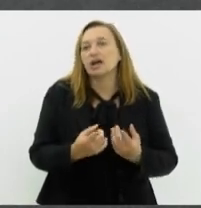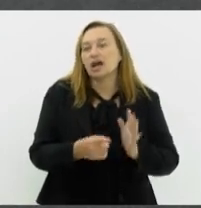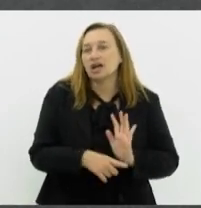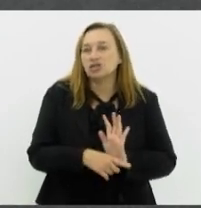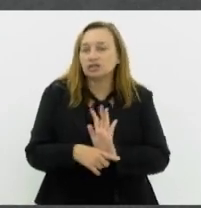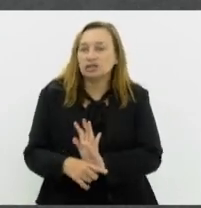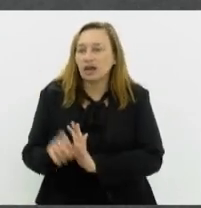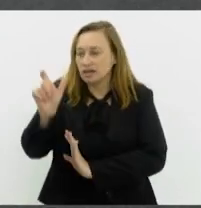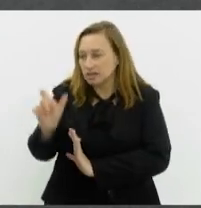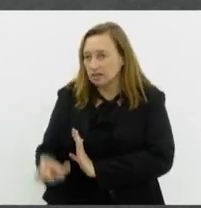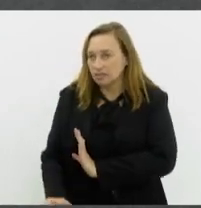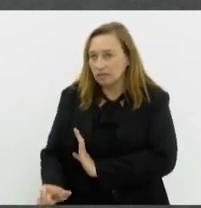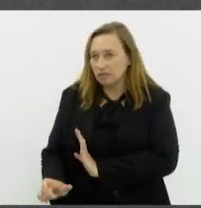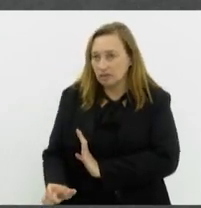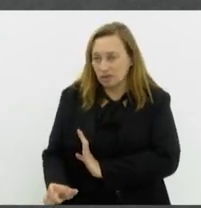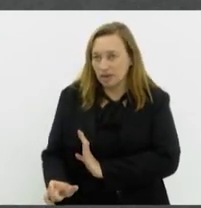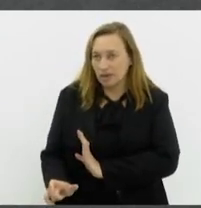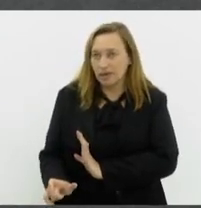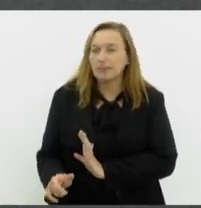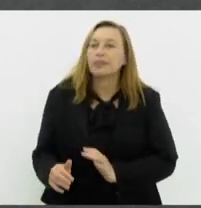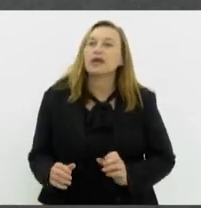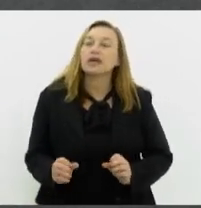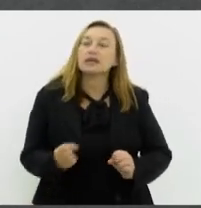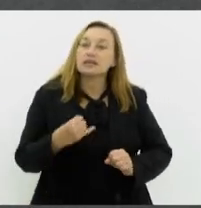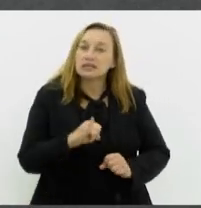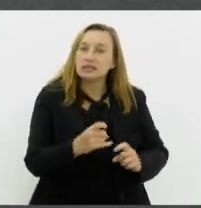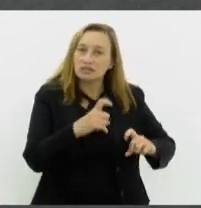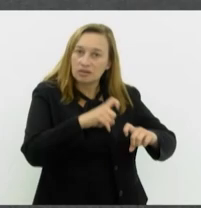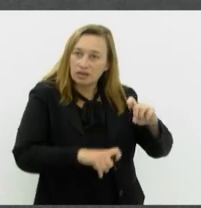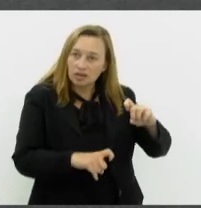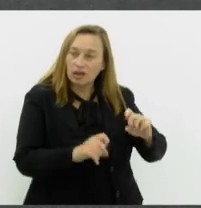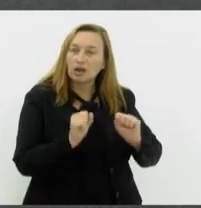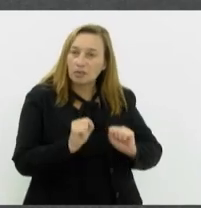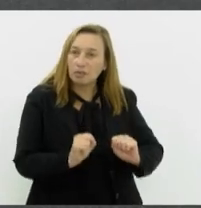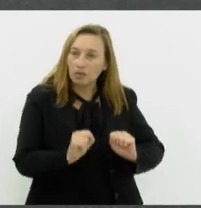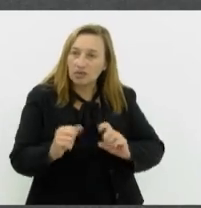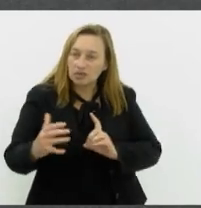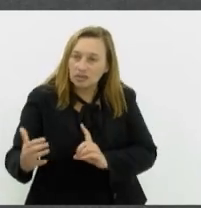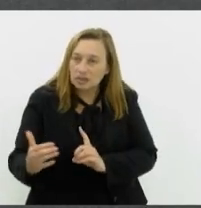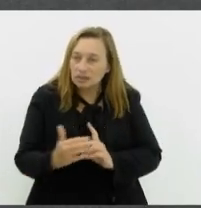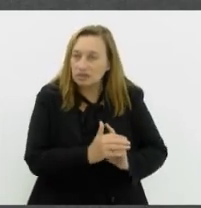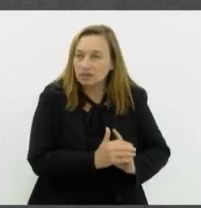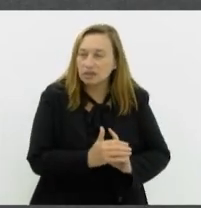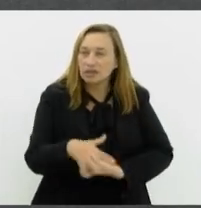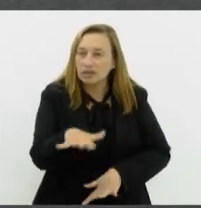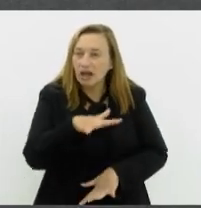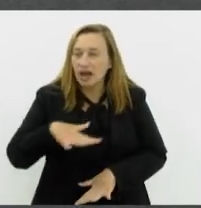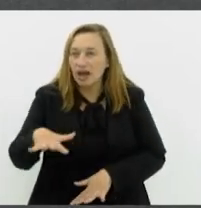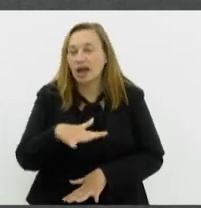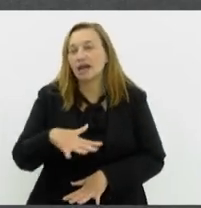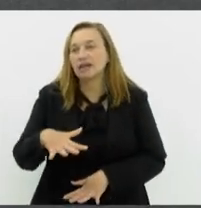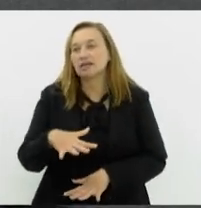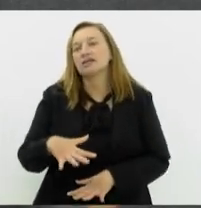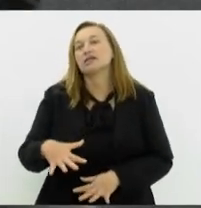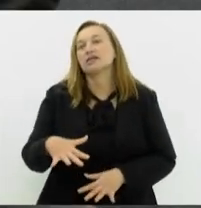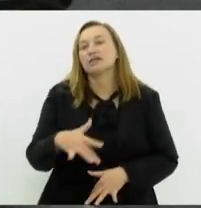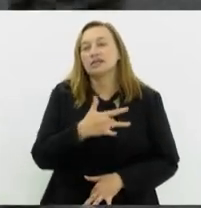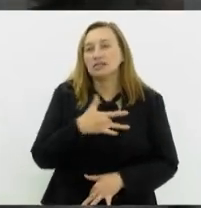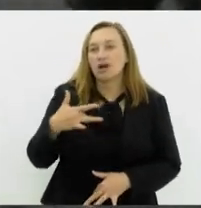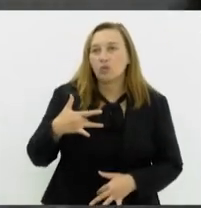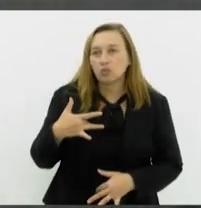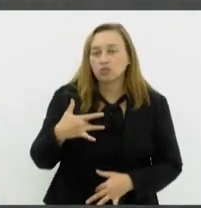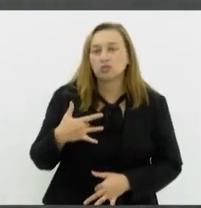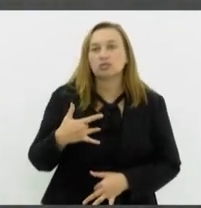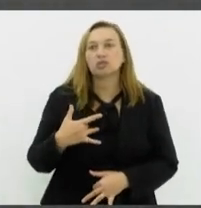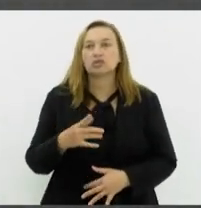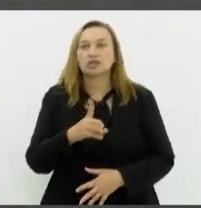for violentada, que a gente possa respaldar dentro do sistema de saúde, dentro das autoridades policiais,